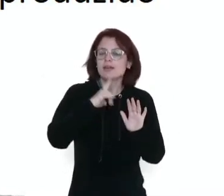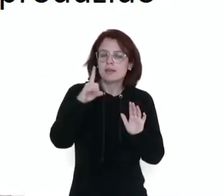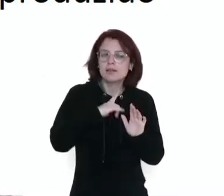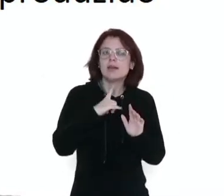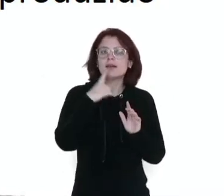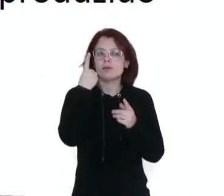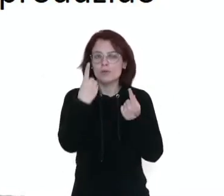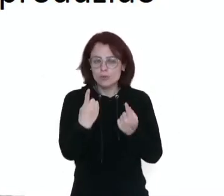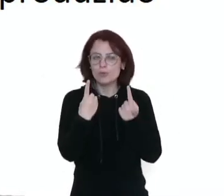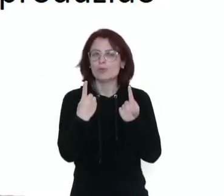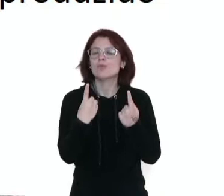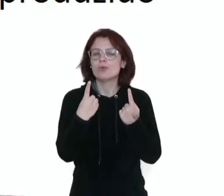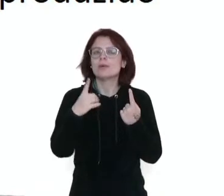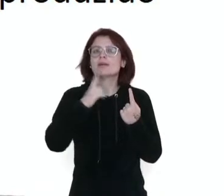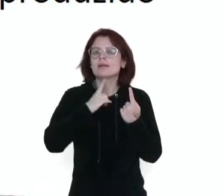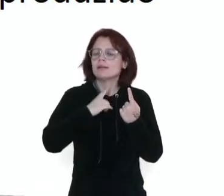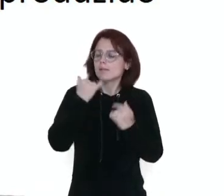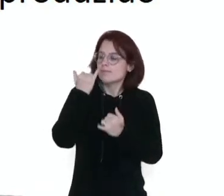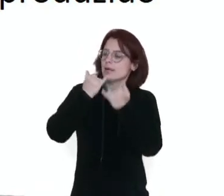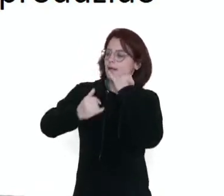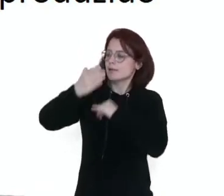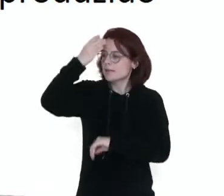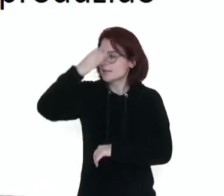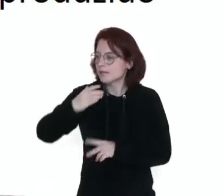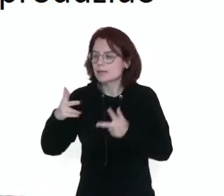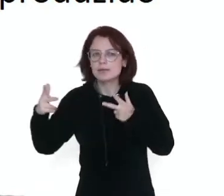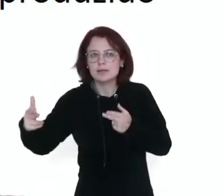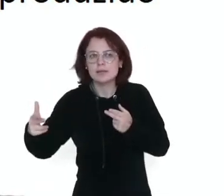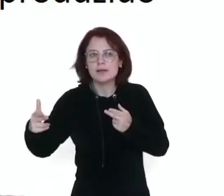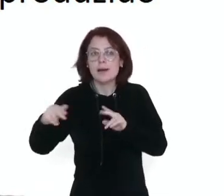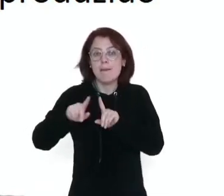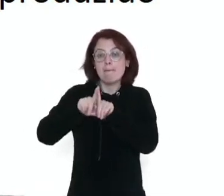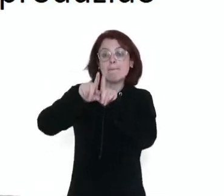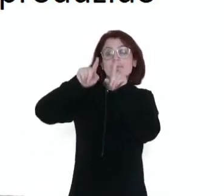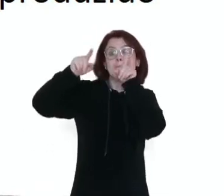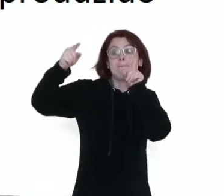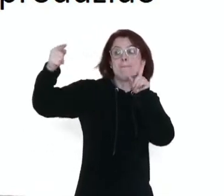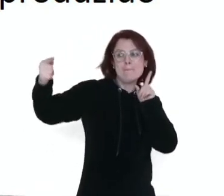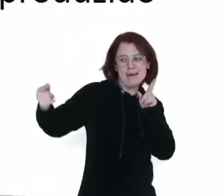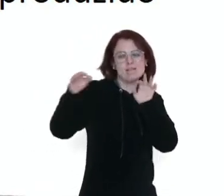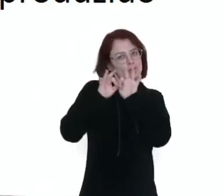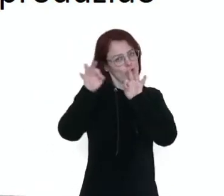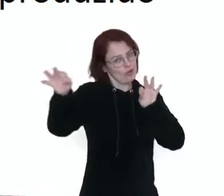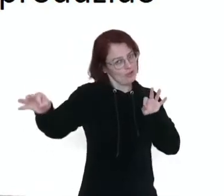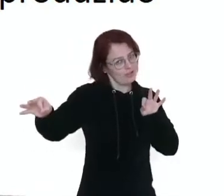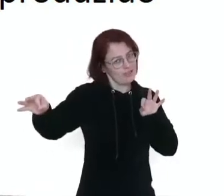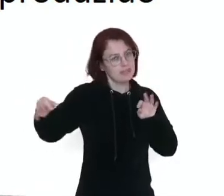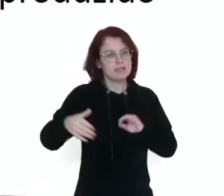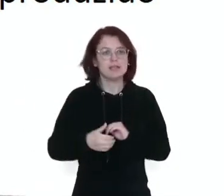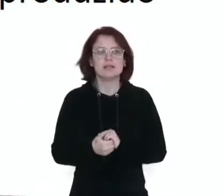cara, cuspida e escarrada, mas só de longe. Para a primeira